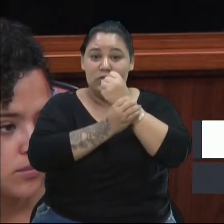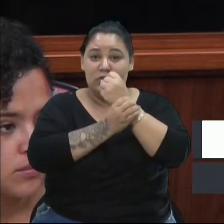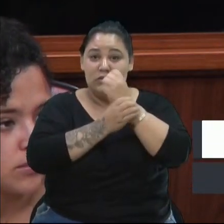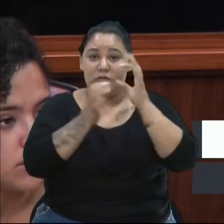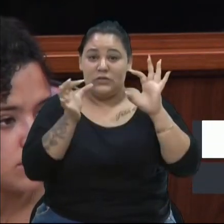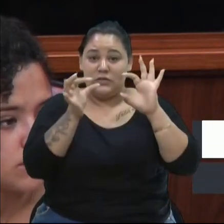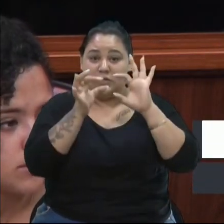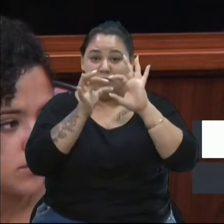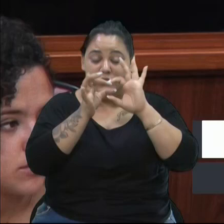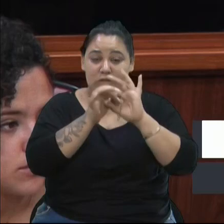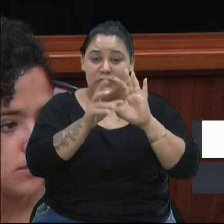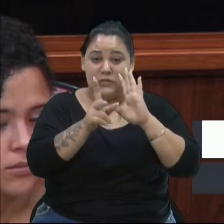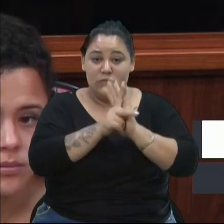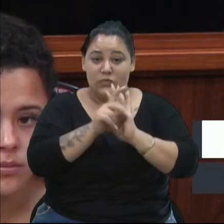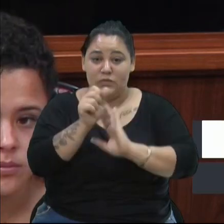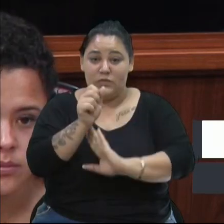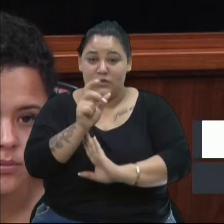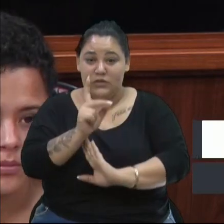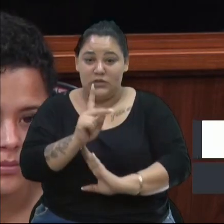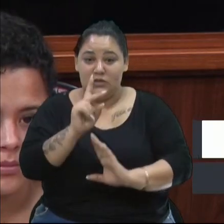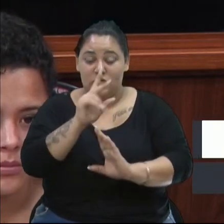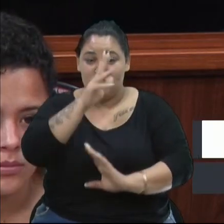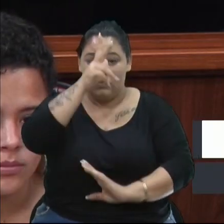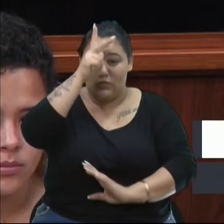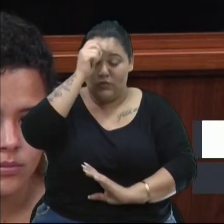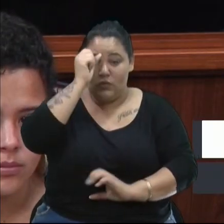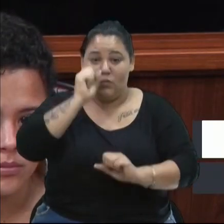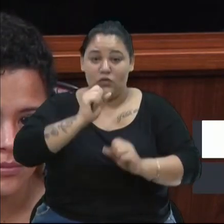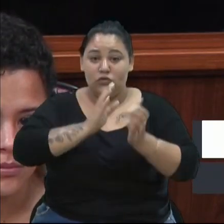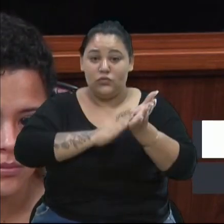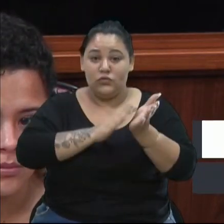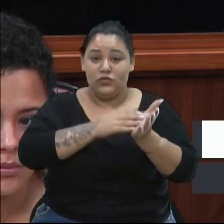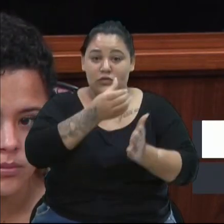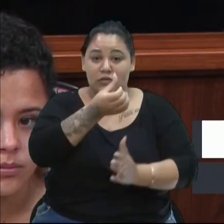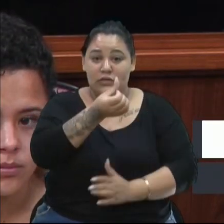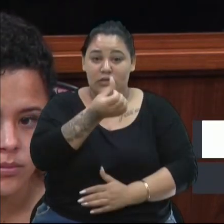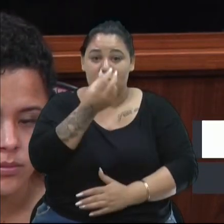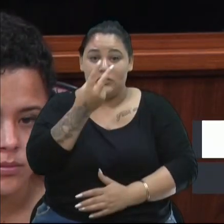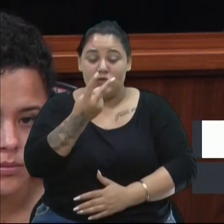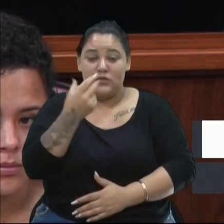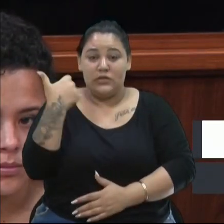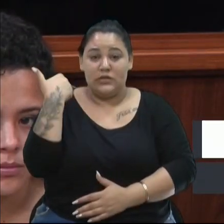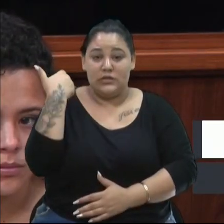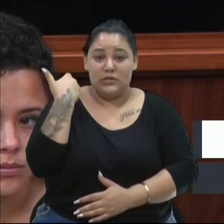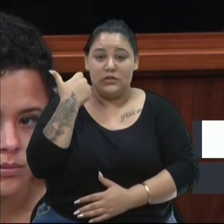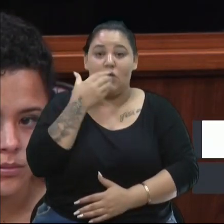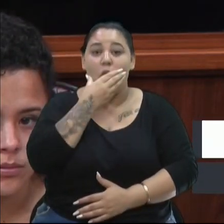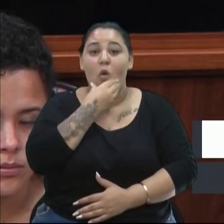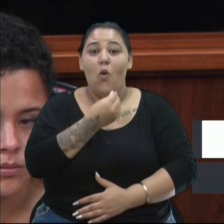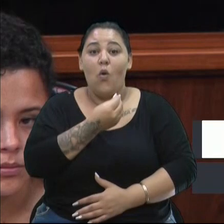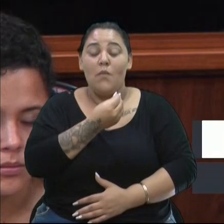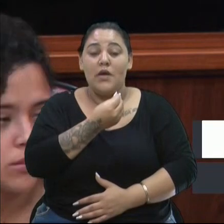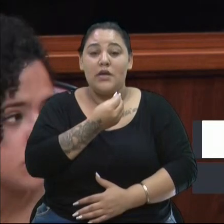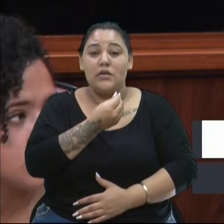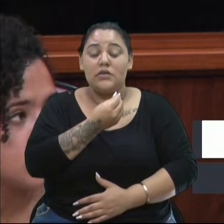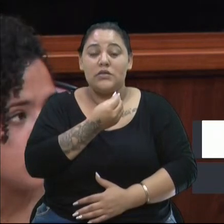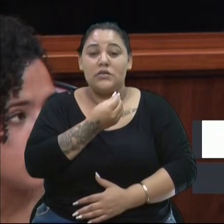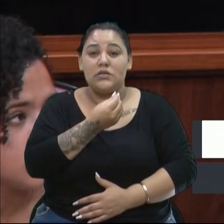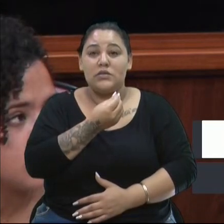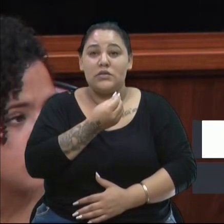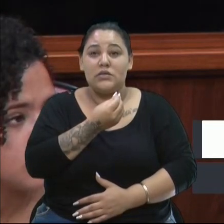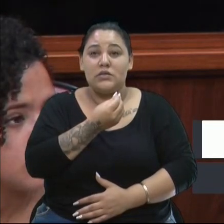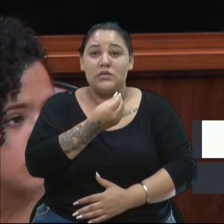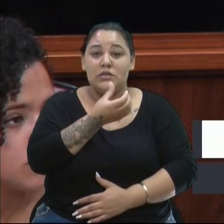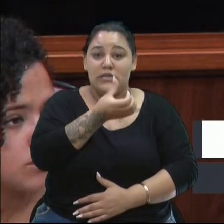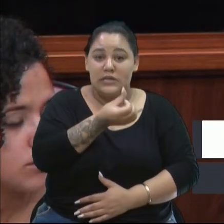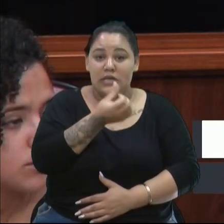próprio de previdência do nosso município poderão requerer a aposentadoria aos 62 anos, se homem, 65,